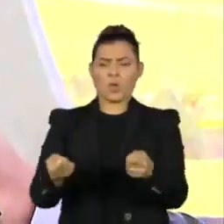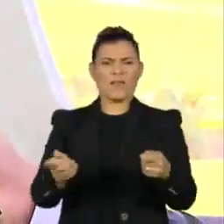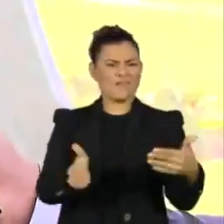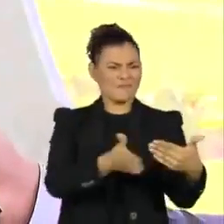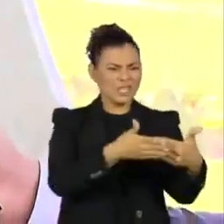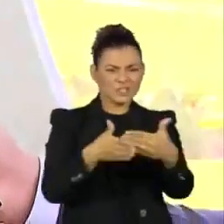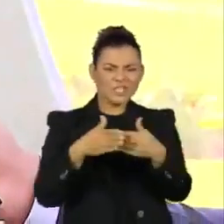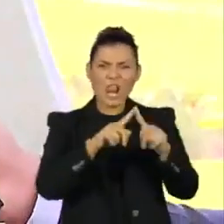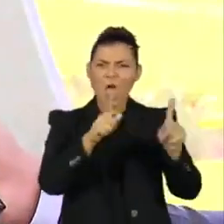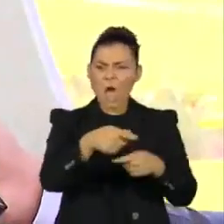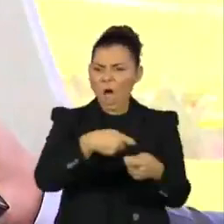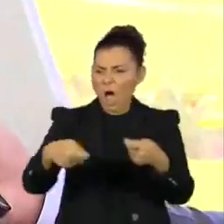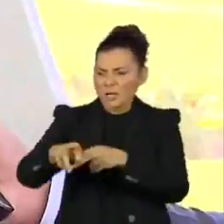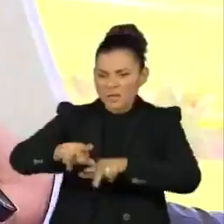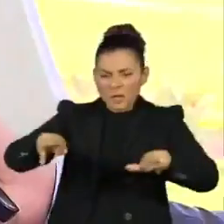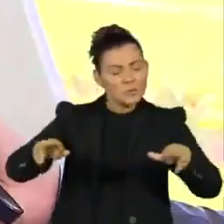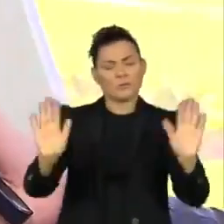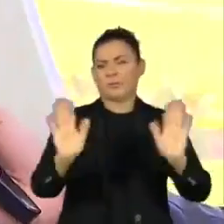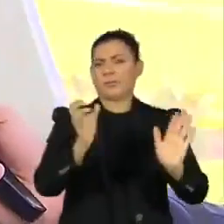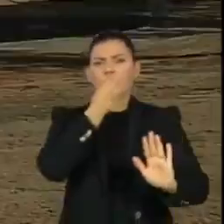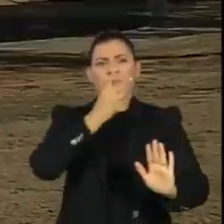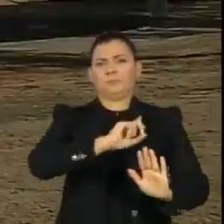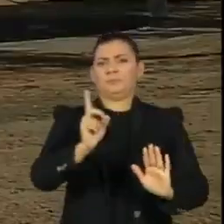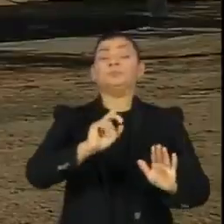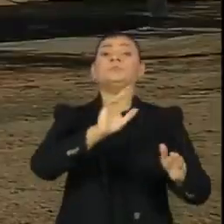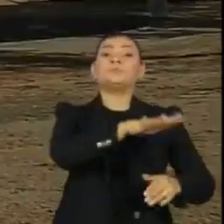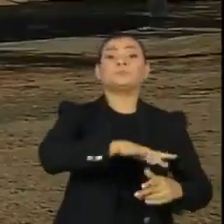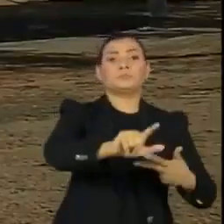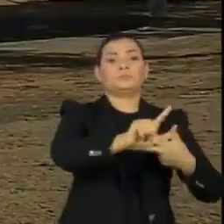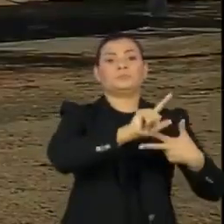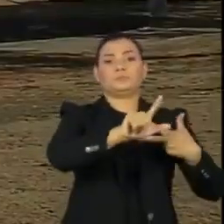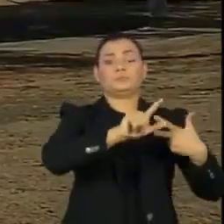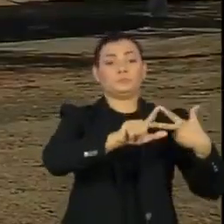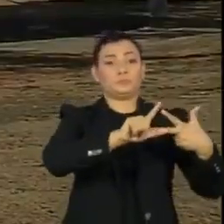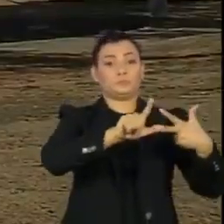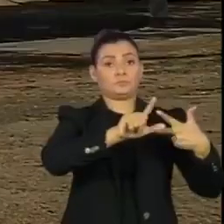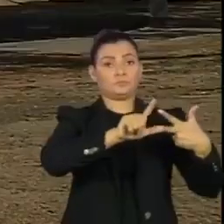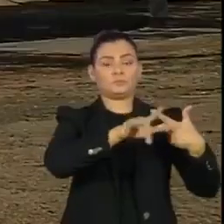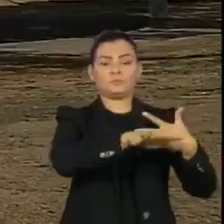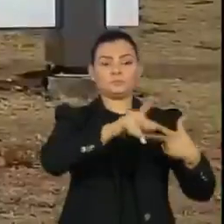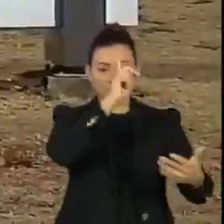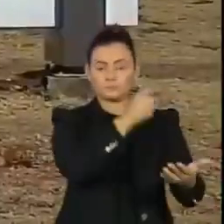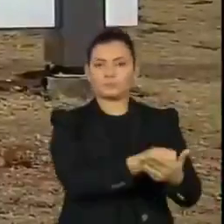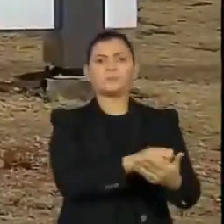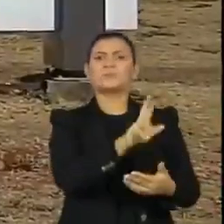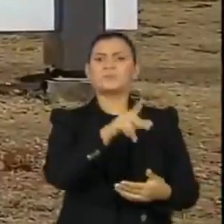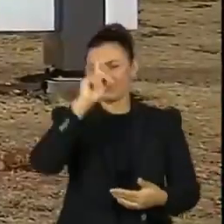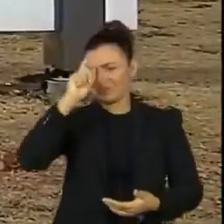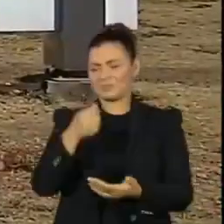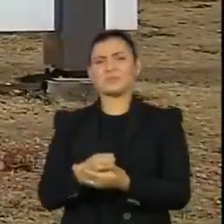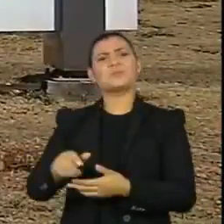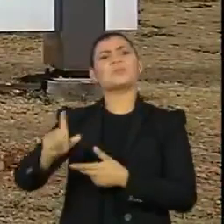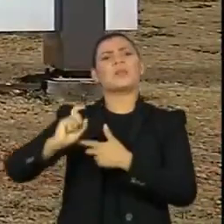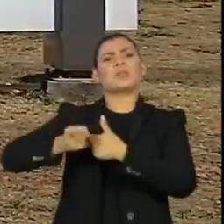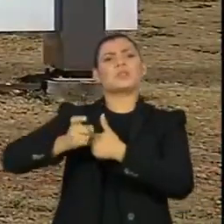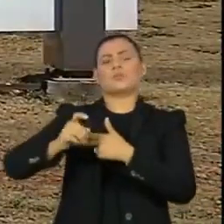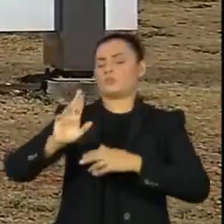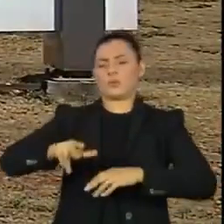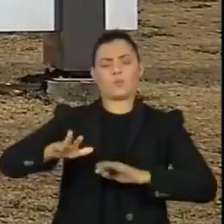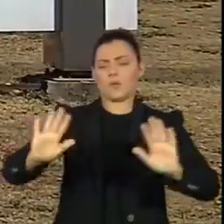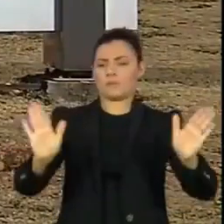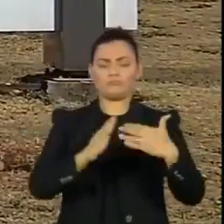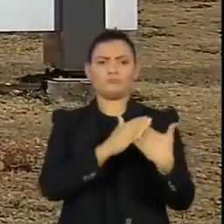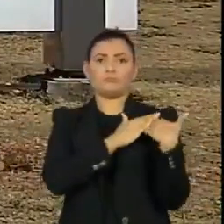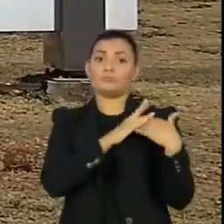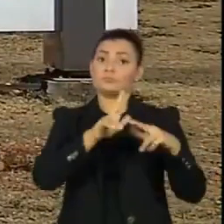fechamento de atividades não essenciais passe pelos legislativos estaduais e não seja uma decisão do executivo. Tudo em